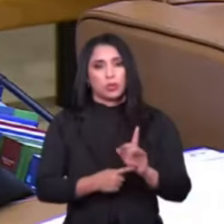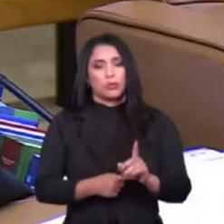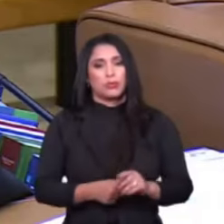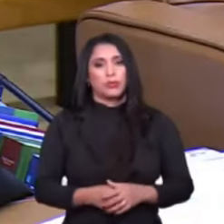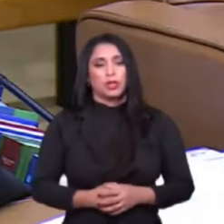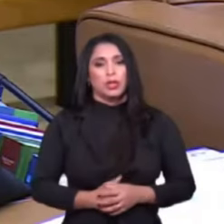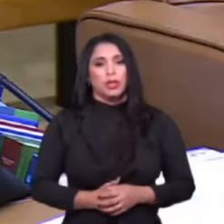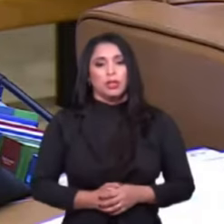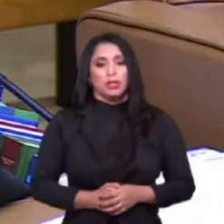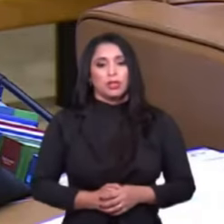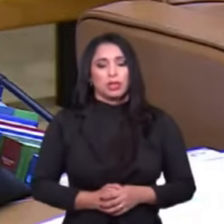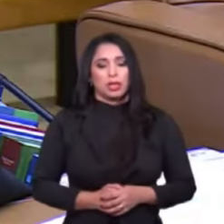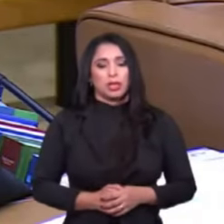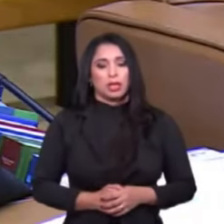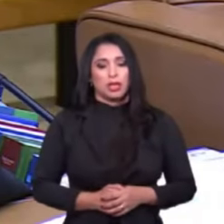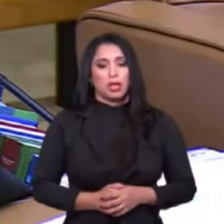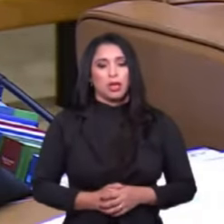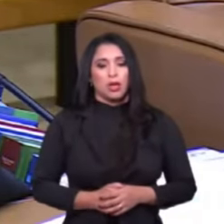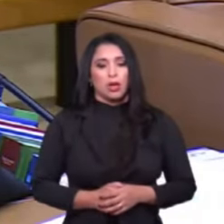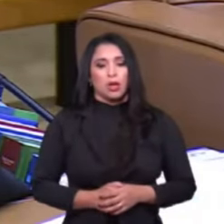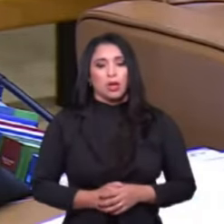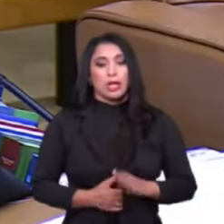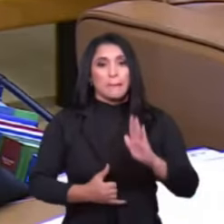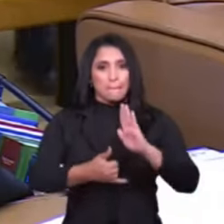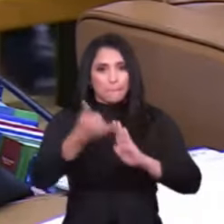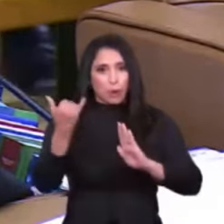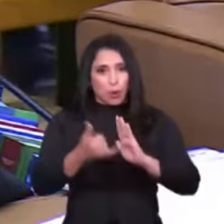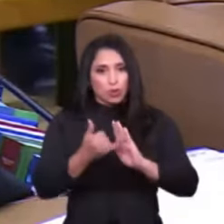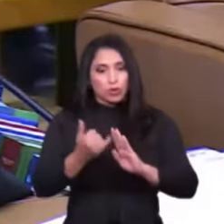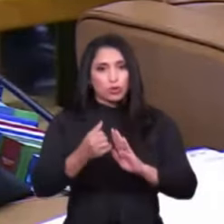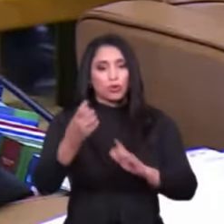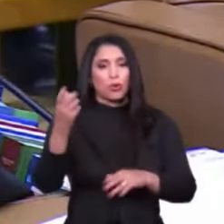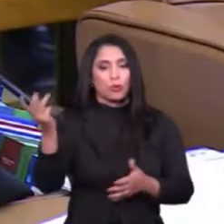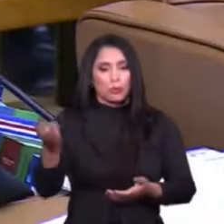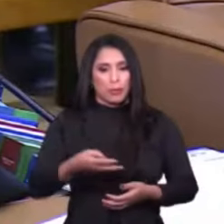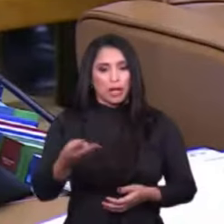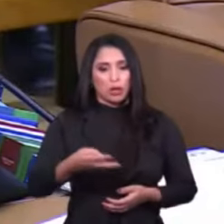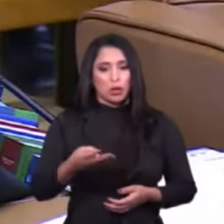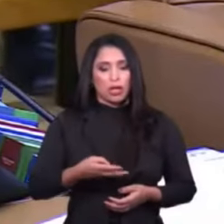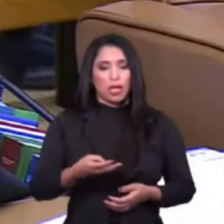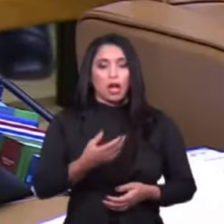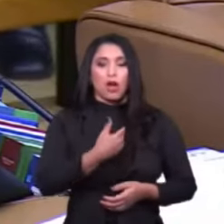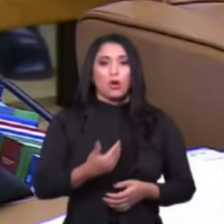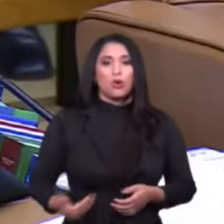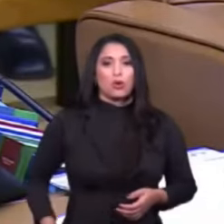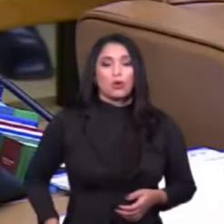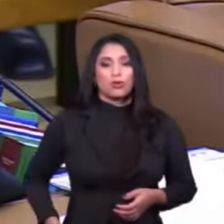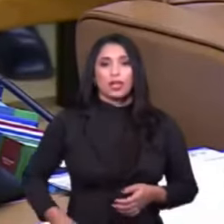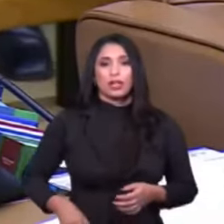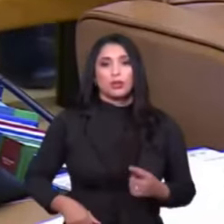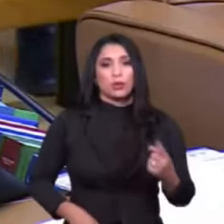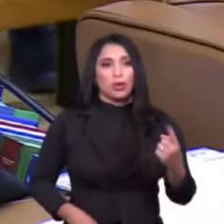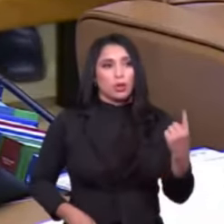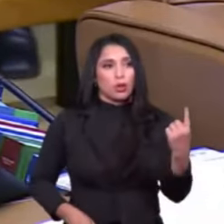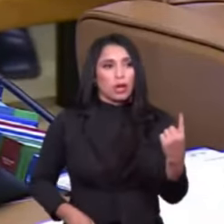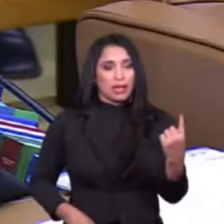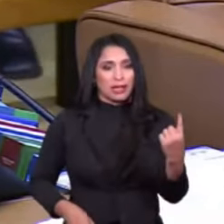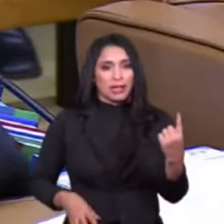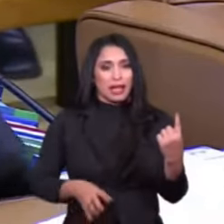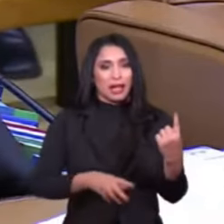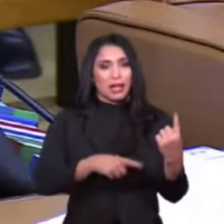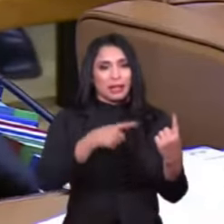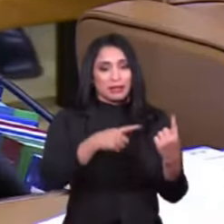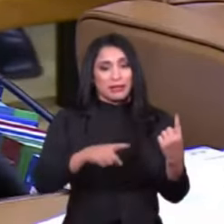arrecadado em imposto de maconha, o estado gasta aproximadamente 4,5 dólares para mitigar os efeitos